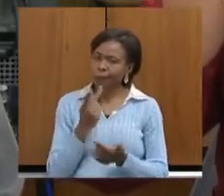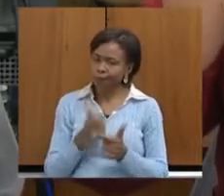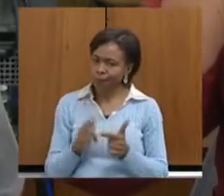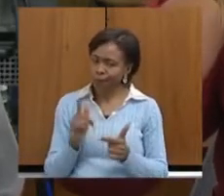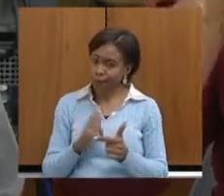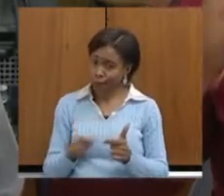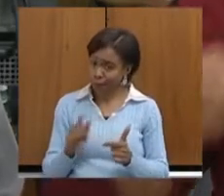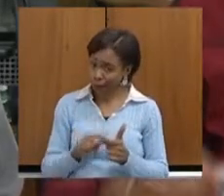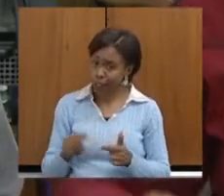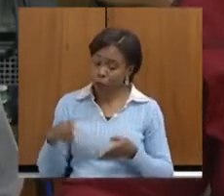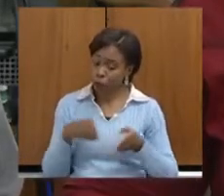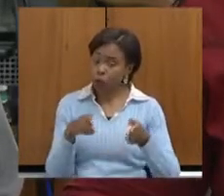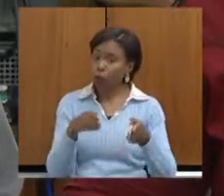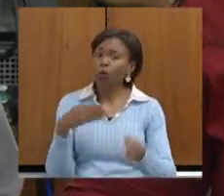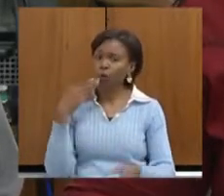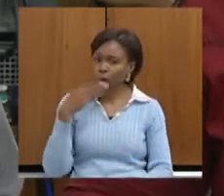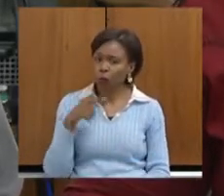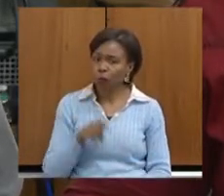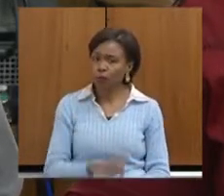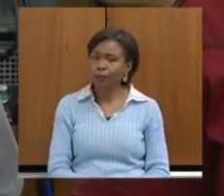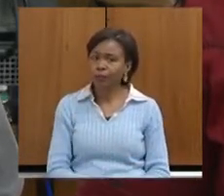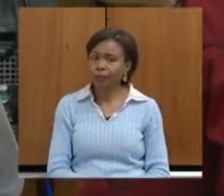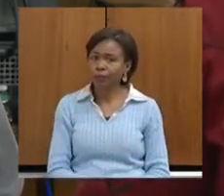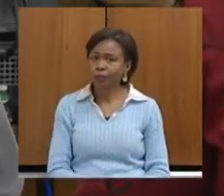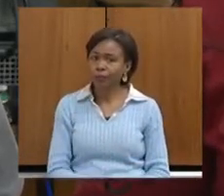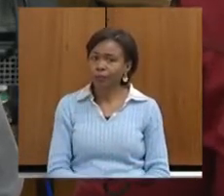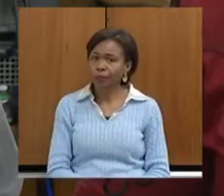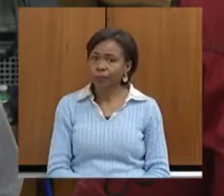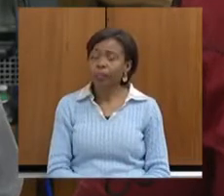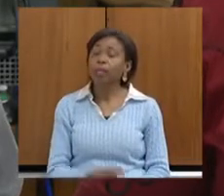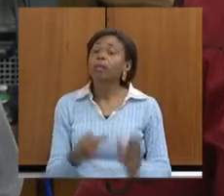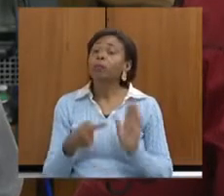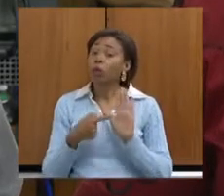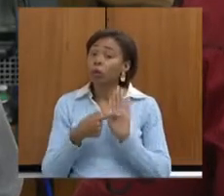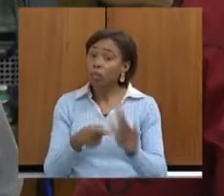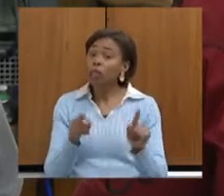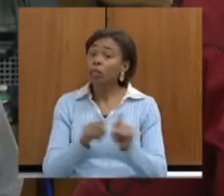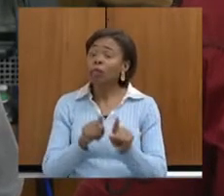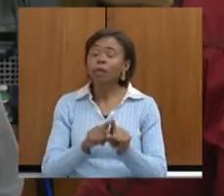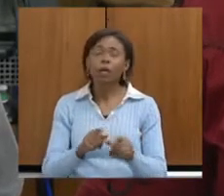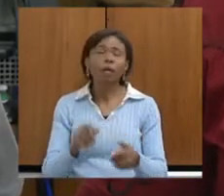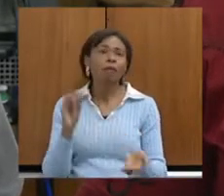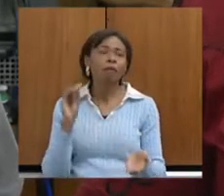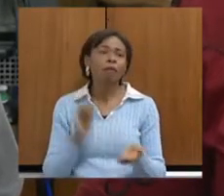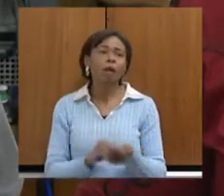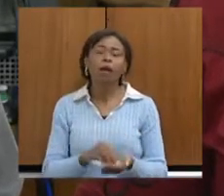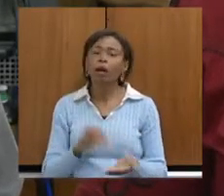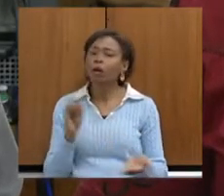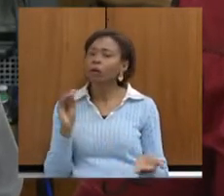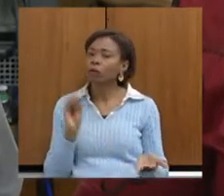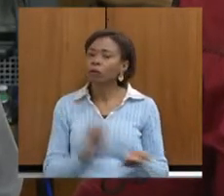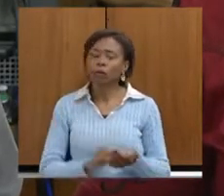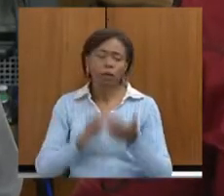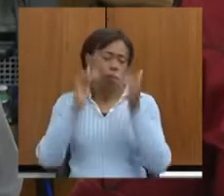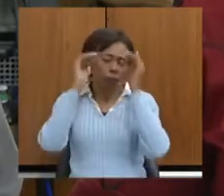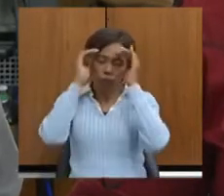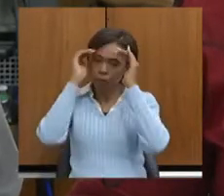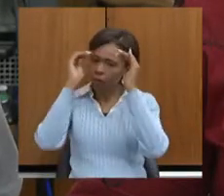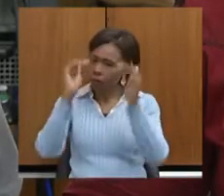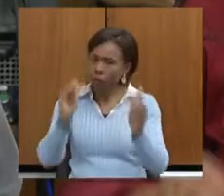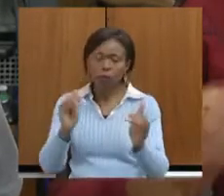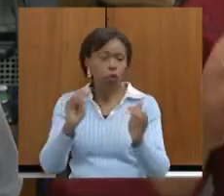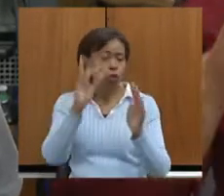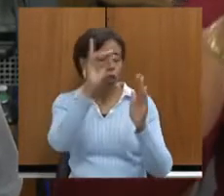tendo uma aberração muito grande aí na na bacia do Rio Doce e acho que trazer presente também né gente é o tanto de